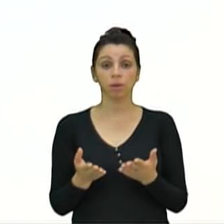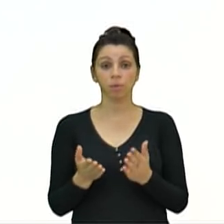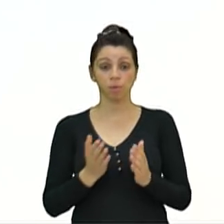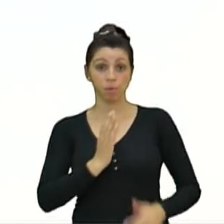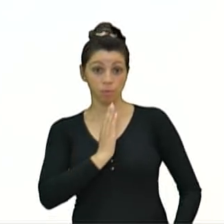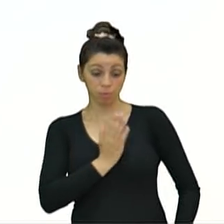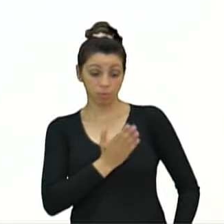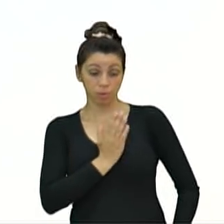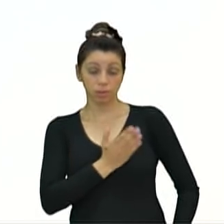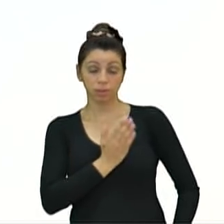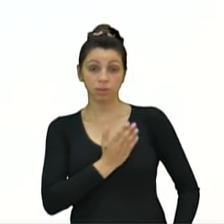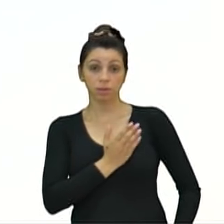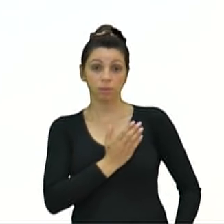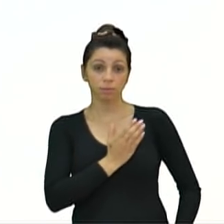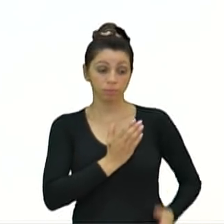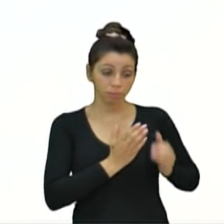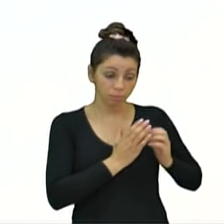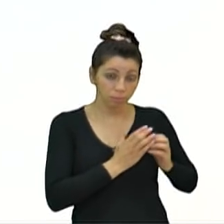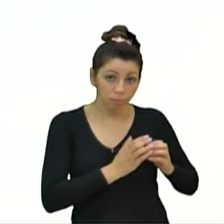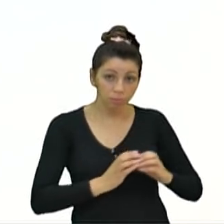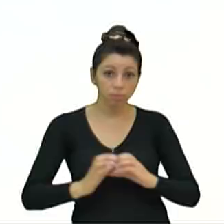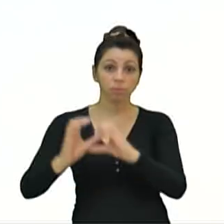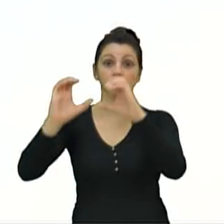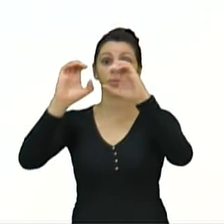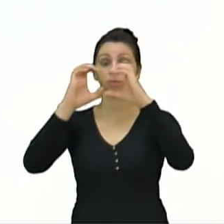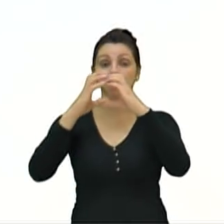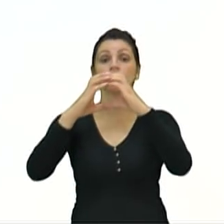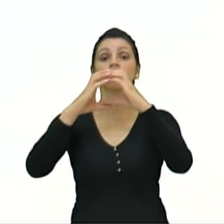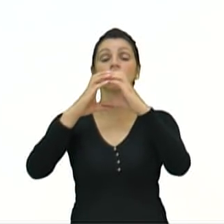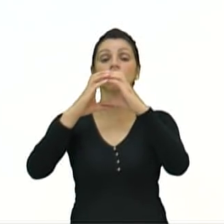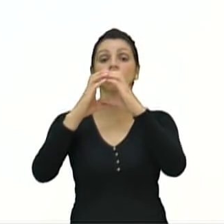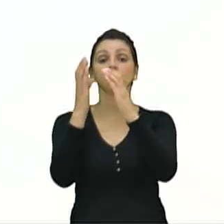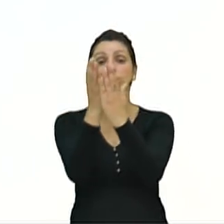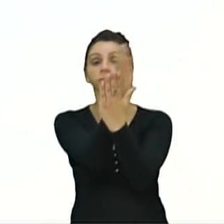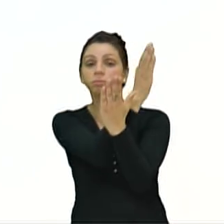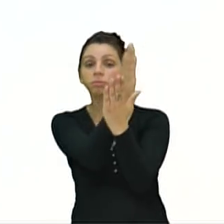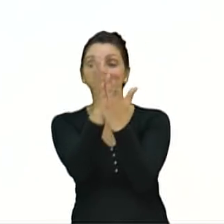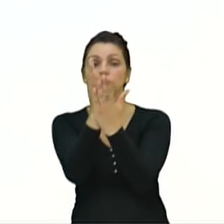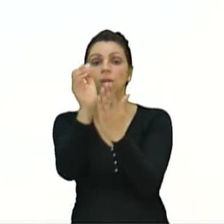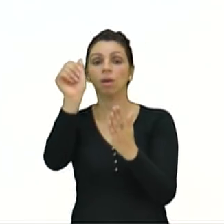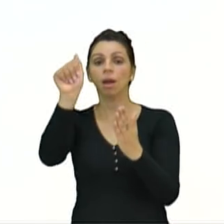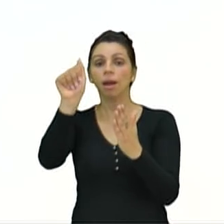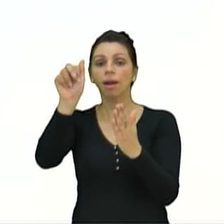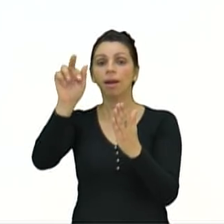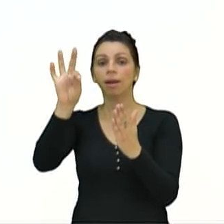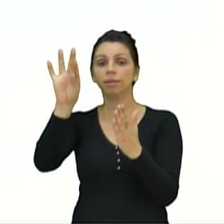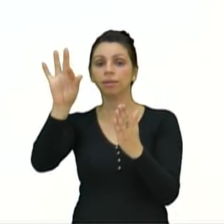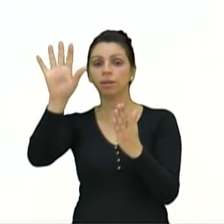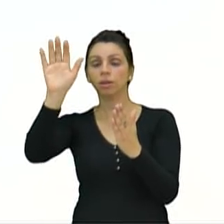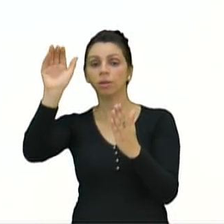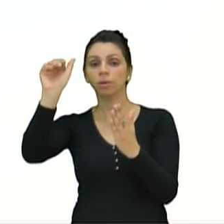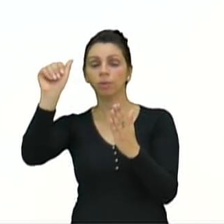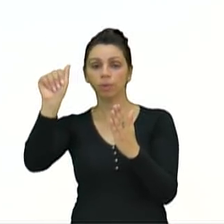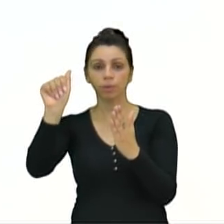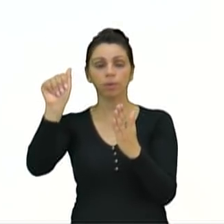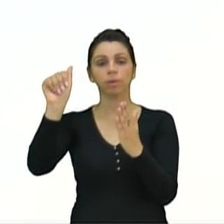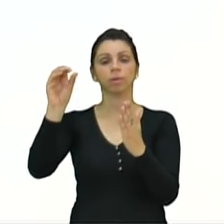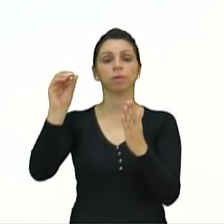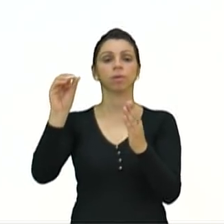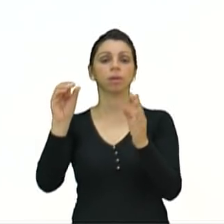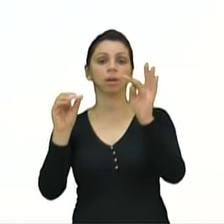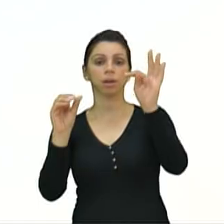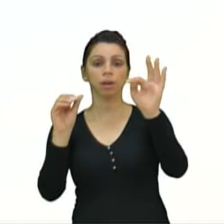e a gente chama essas cavidades de átrios e de ventrículos, lembram? Os átrios são as cavidades superiores